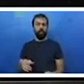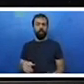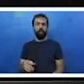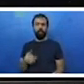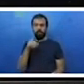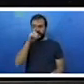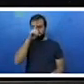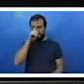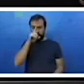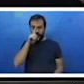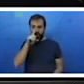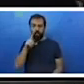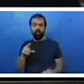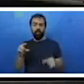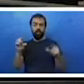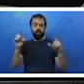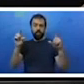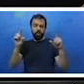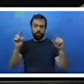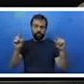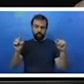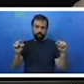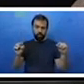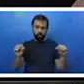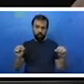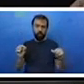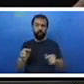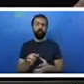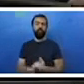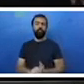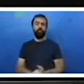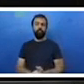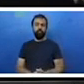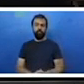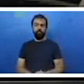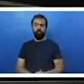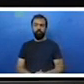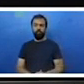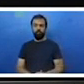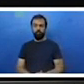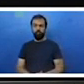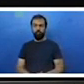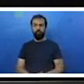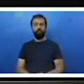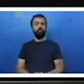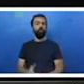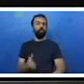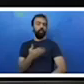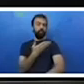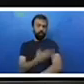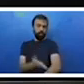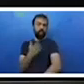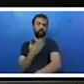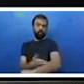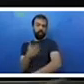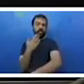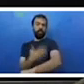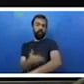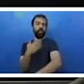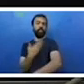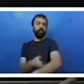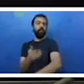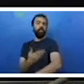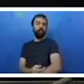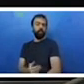treinado antes, né? Ele não vai se arriscar, a machucar porque é um movimento já treinado, já um movimento já calculado antes de